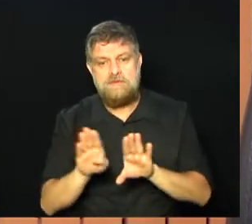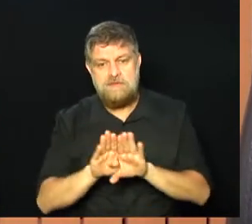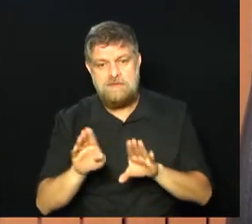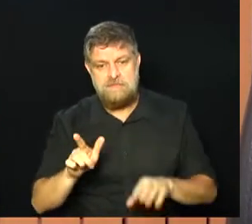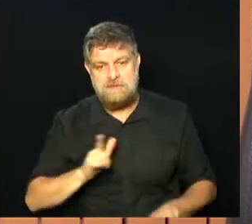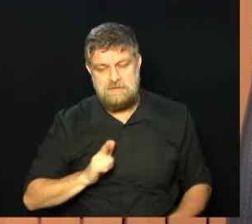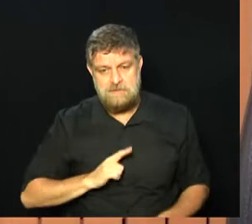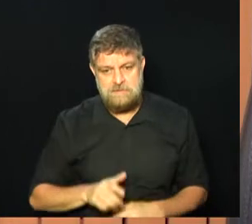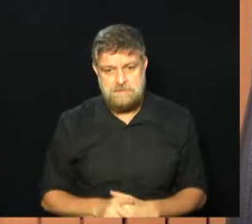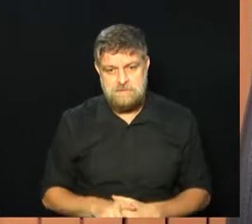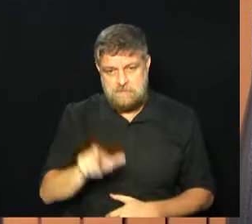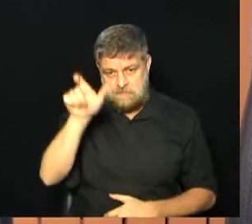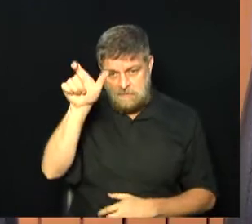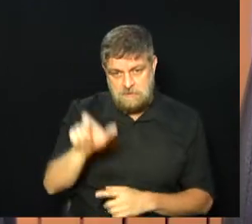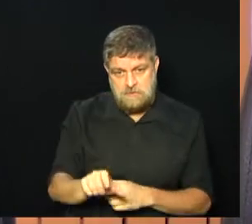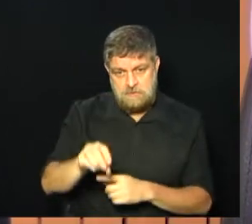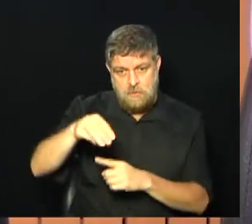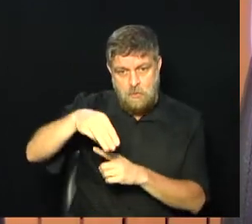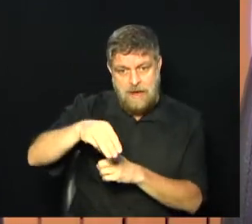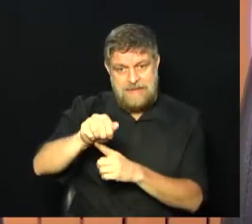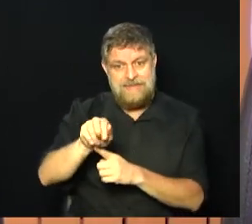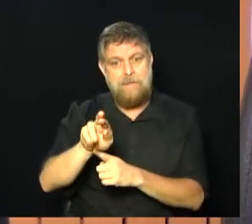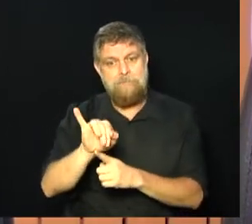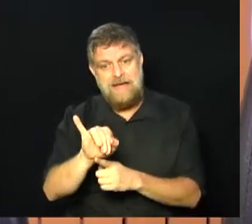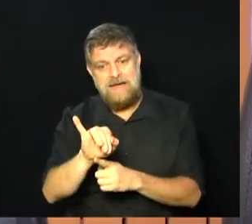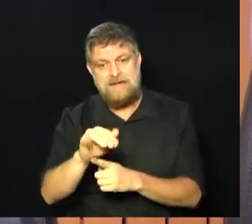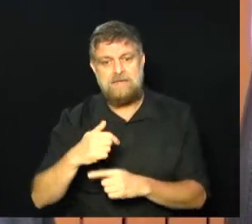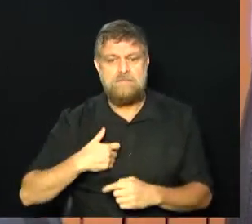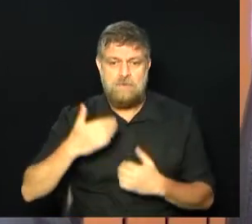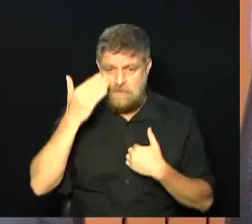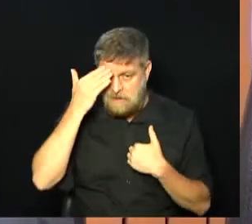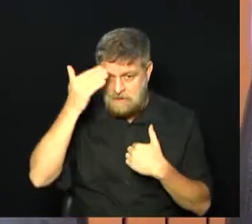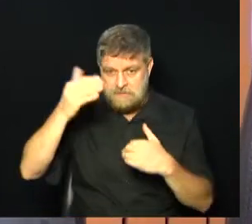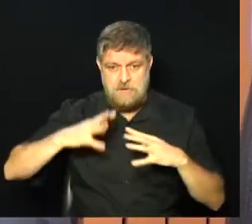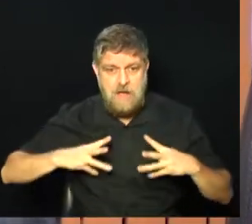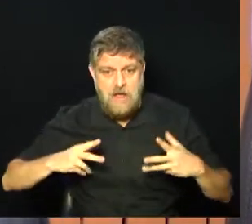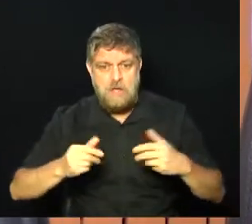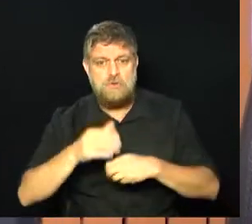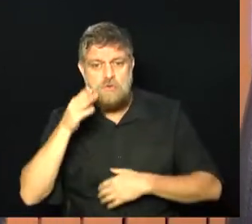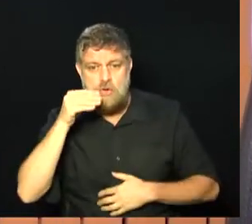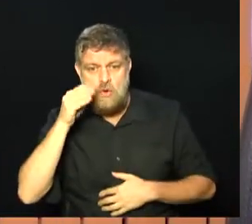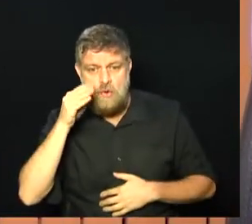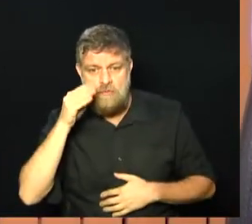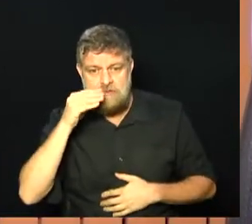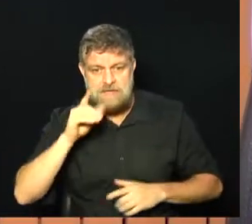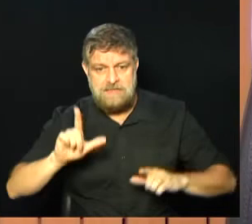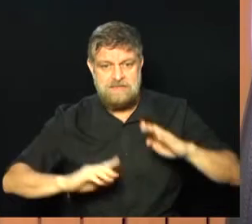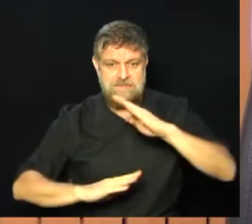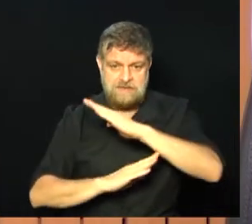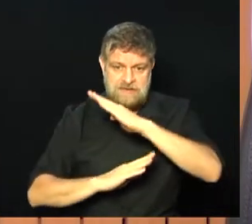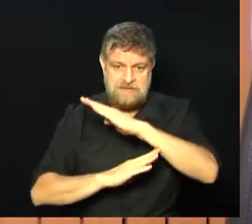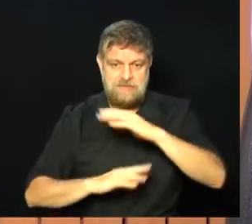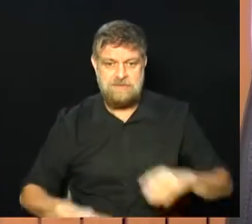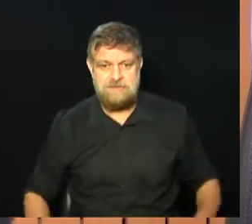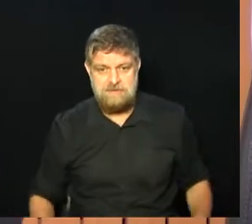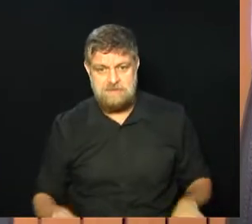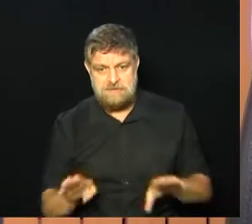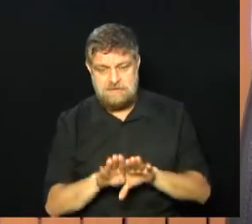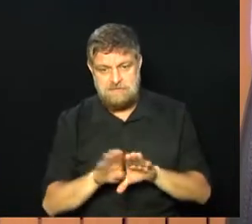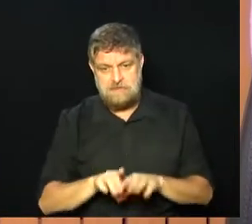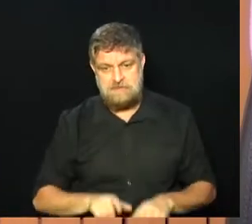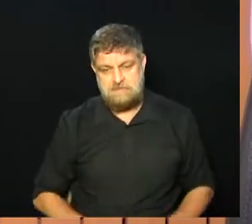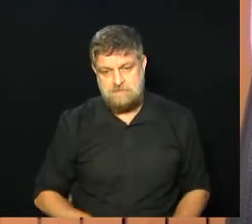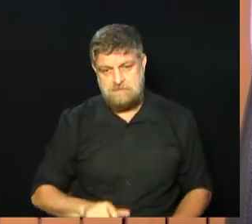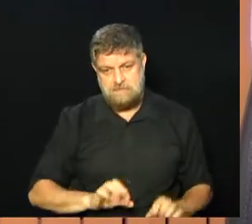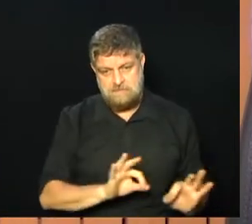na pessoa da Mari, meu agradecimento a todos os funcionários da TV Câmara. E também vocês que